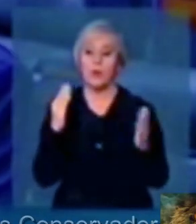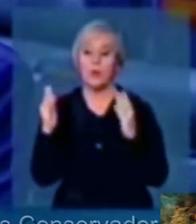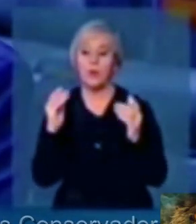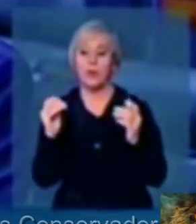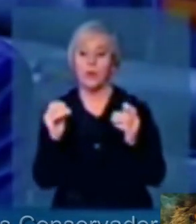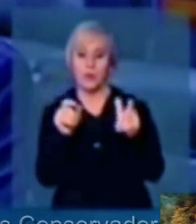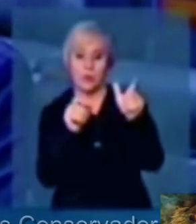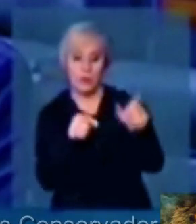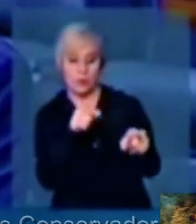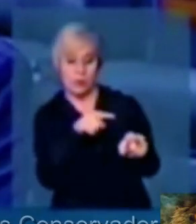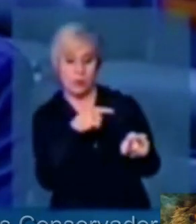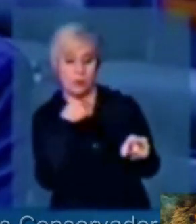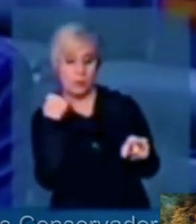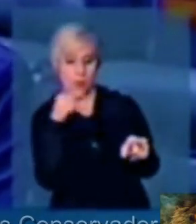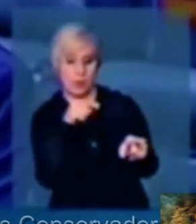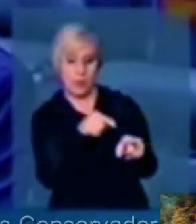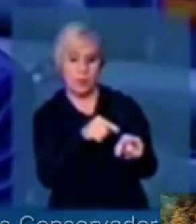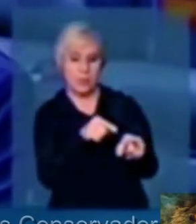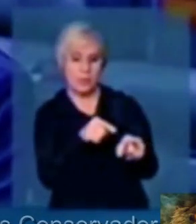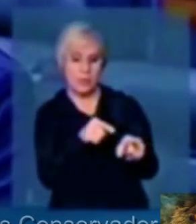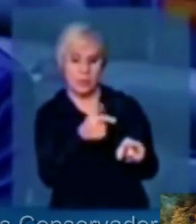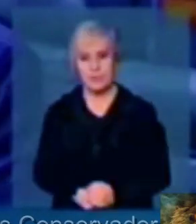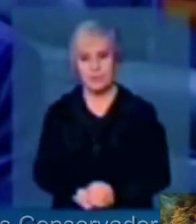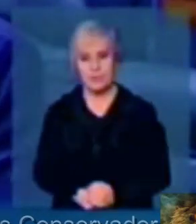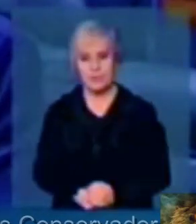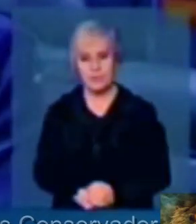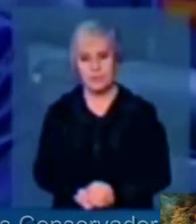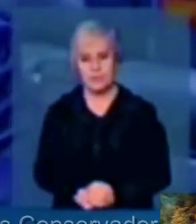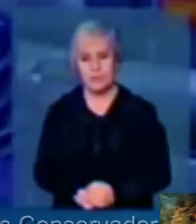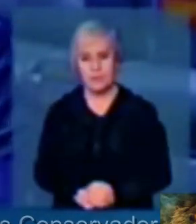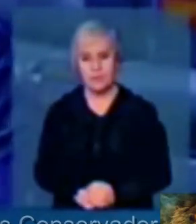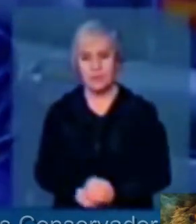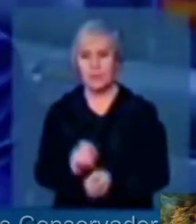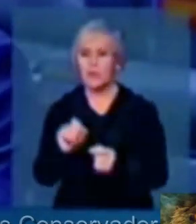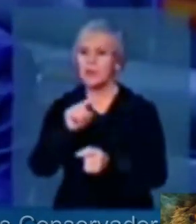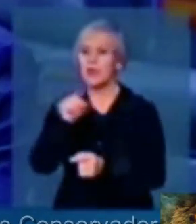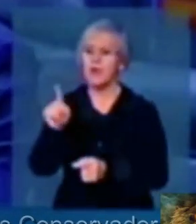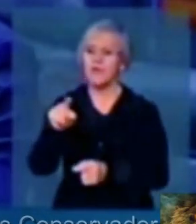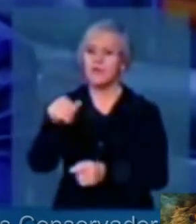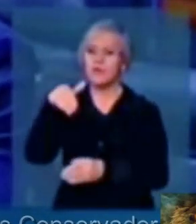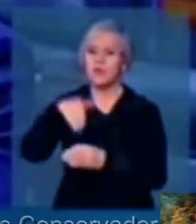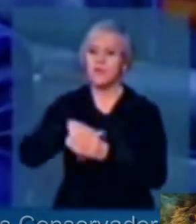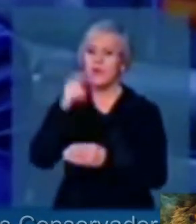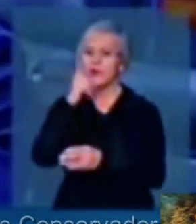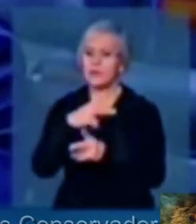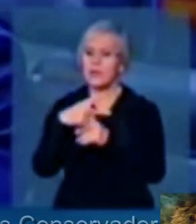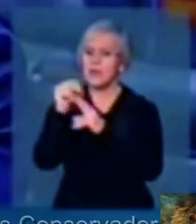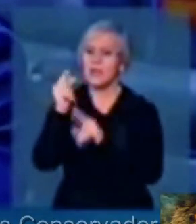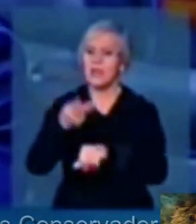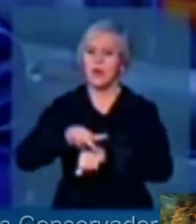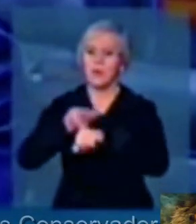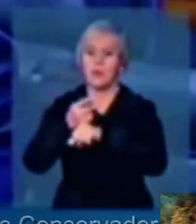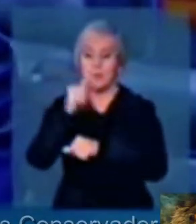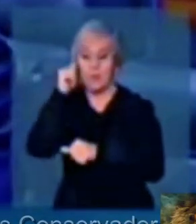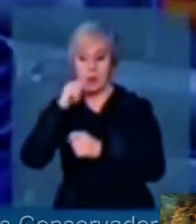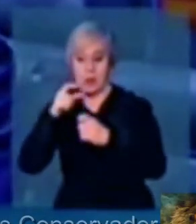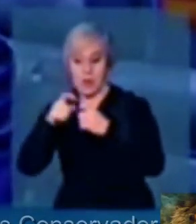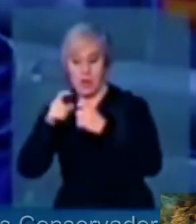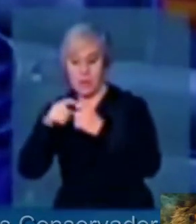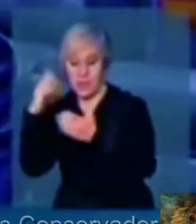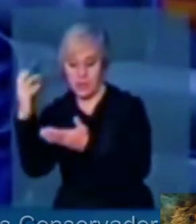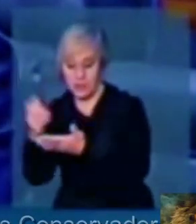morreu: esse aí não vai assaltar mais ninguém. Em quem você votaria para ganhar um prêmio? A médica que salvou o